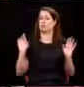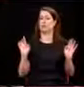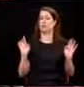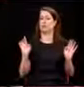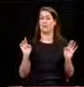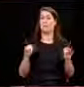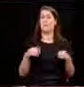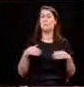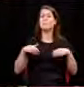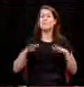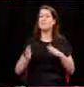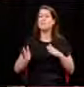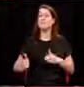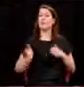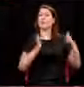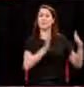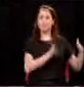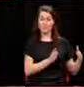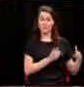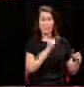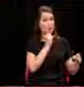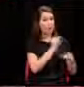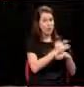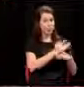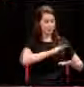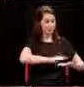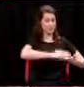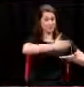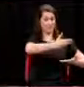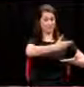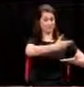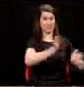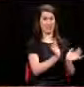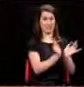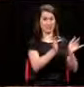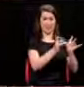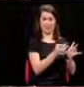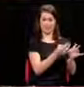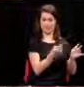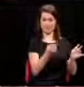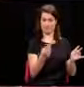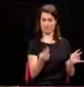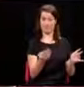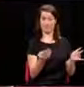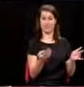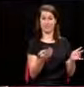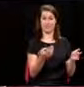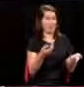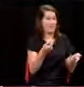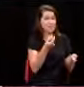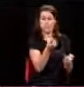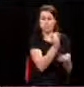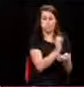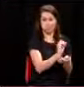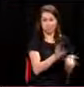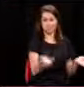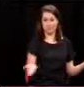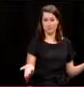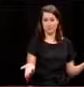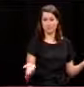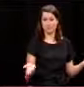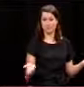para telefonarem, que obviamente aí é gratuito, é via internet. Exatamente. Mas este passo que demos com os operadores foi uma sinergia,